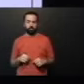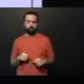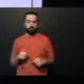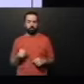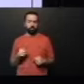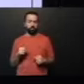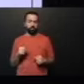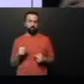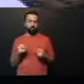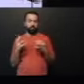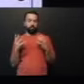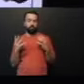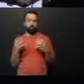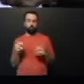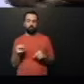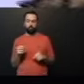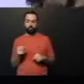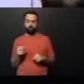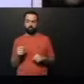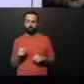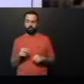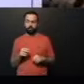Exclamação, som de S.